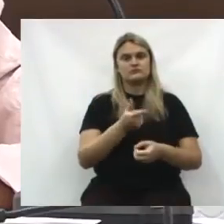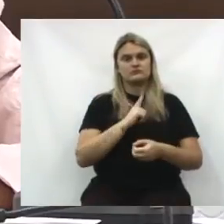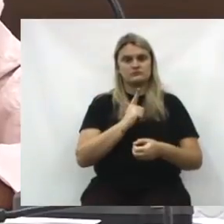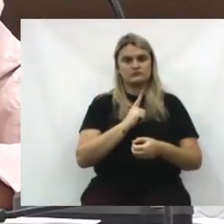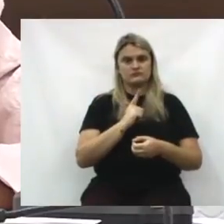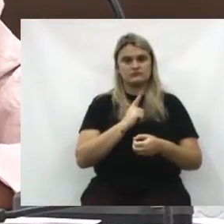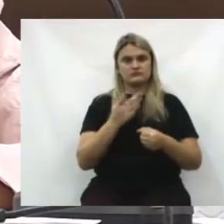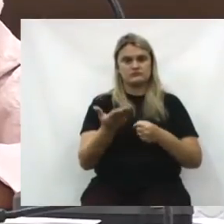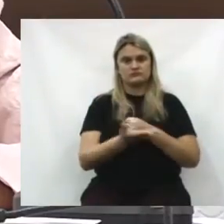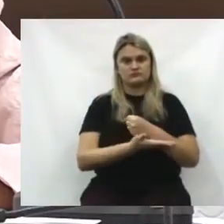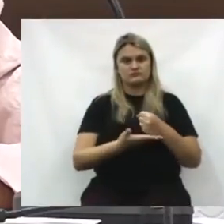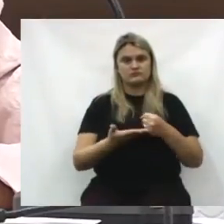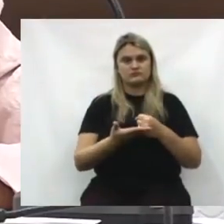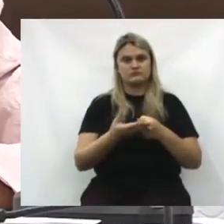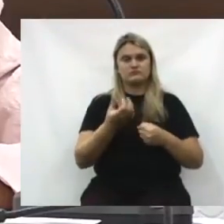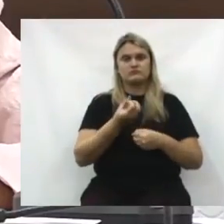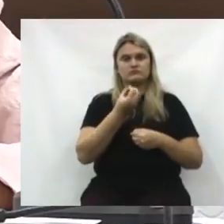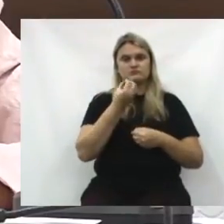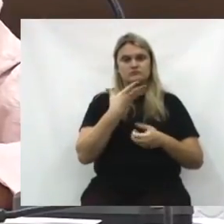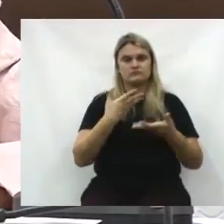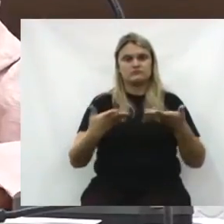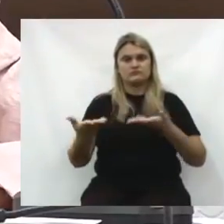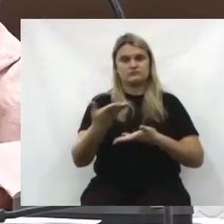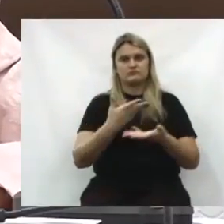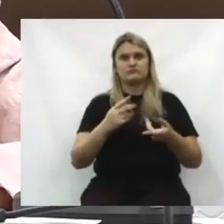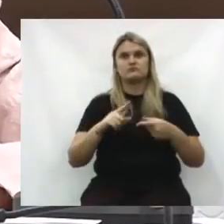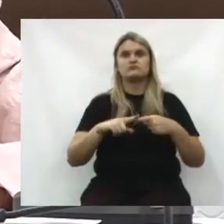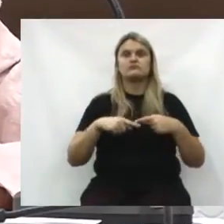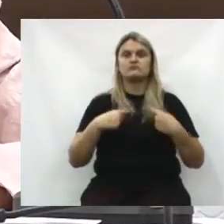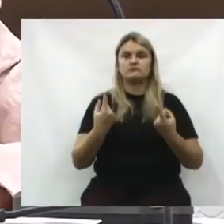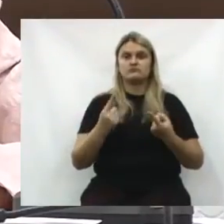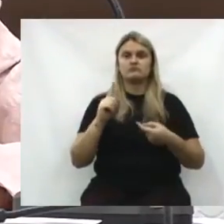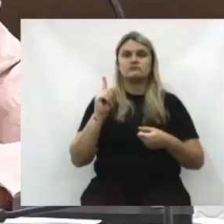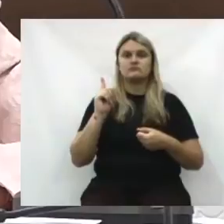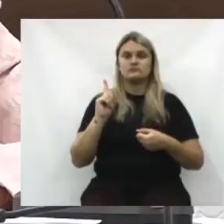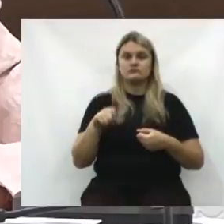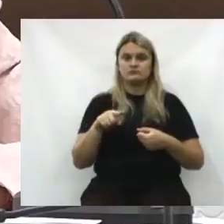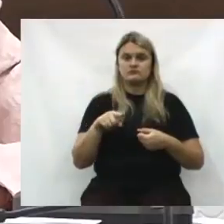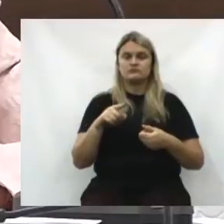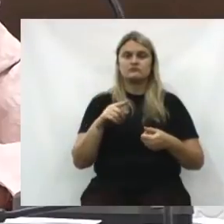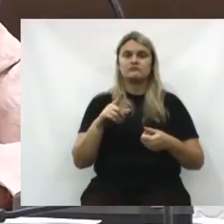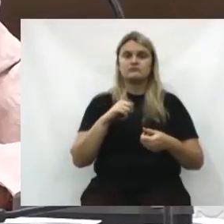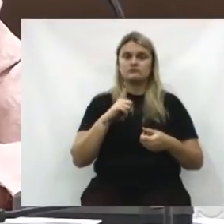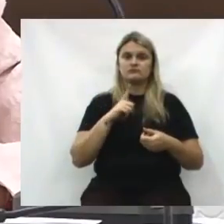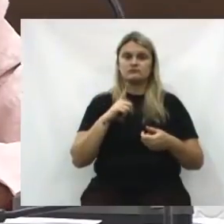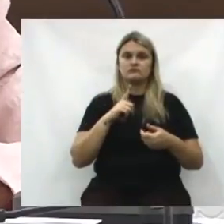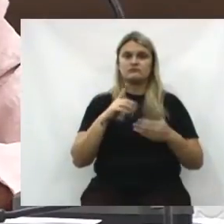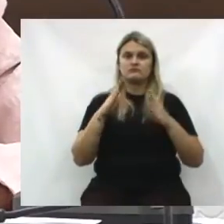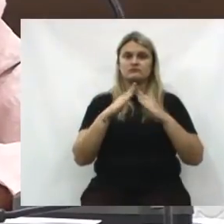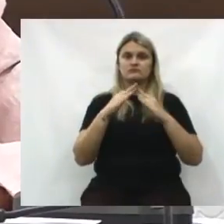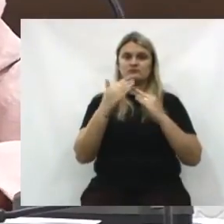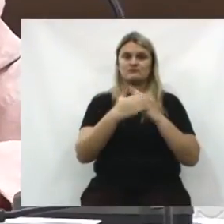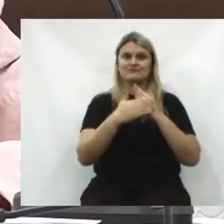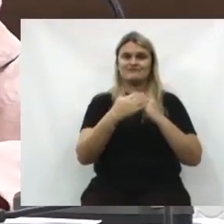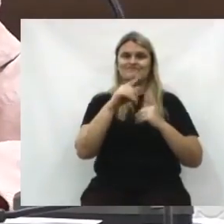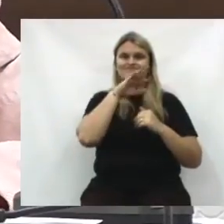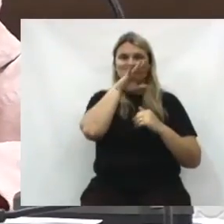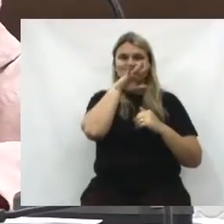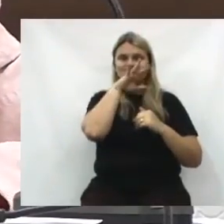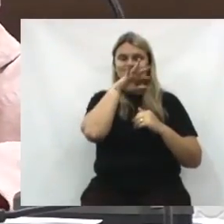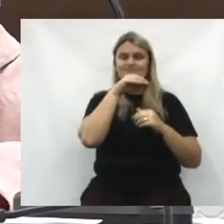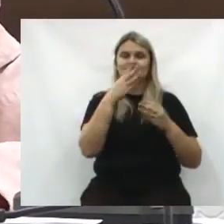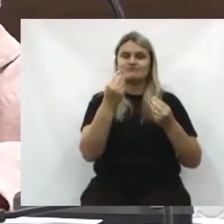a comunidade e tem como escopo o bem comum, porém, ela se encontra